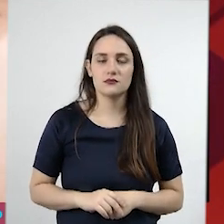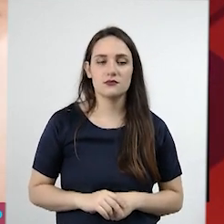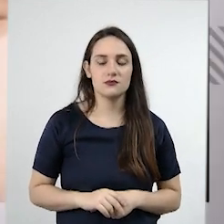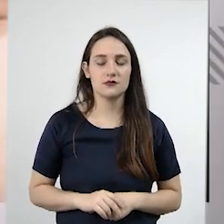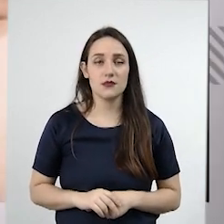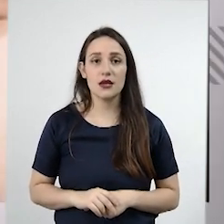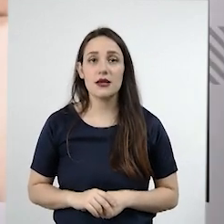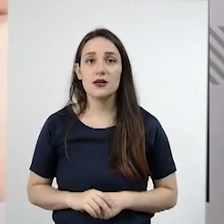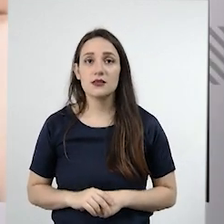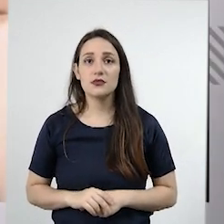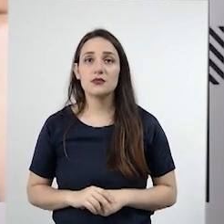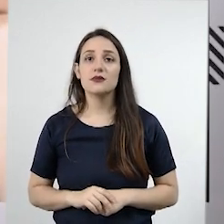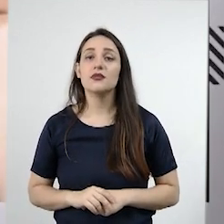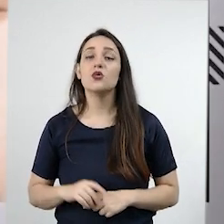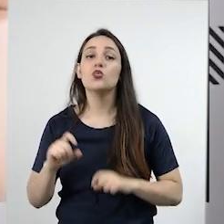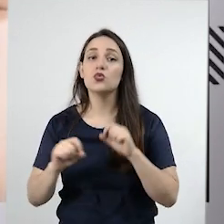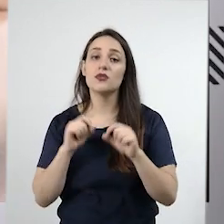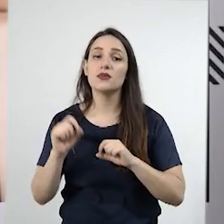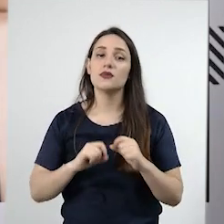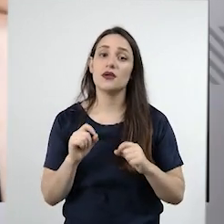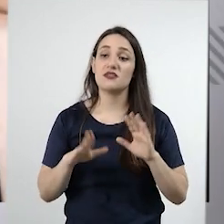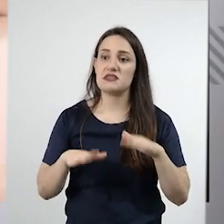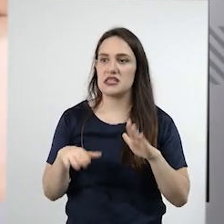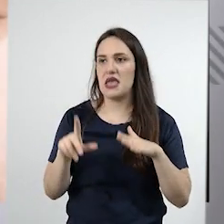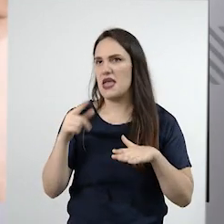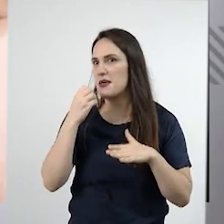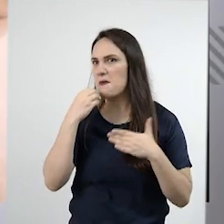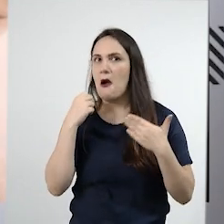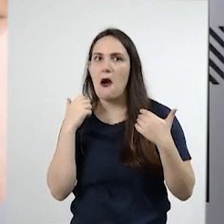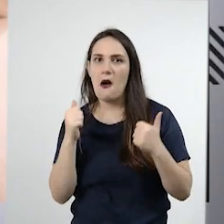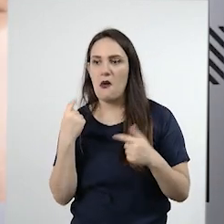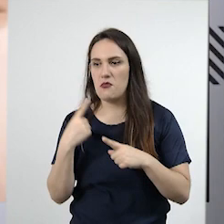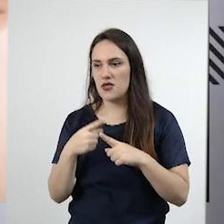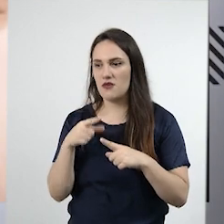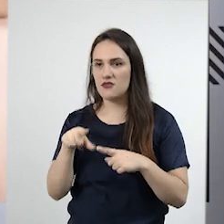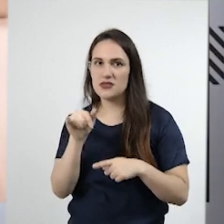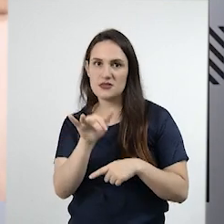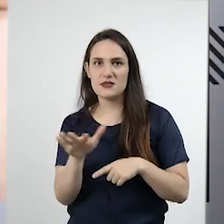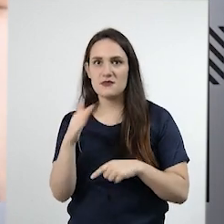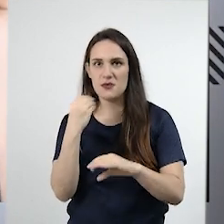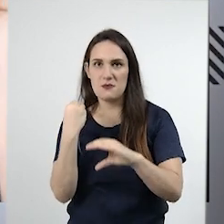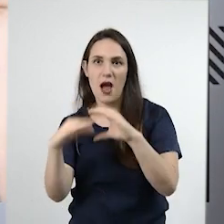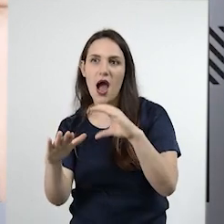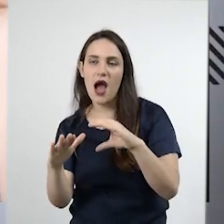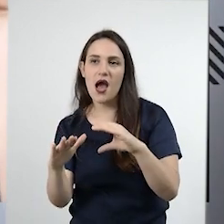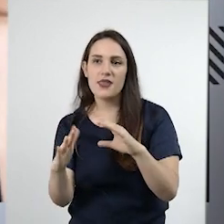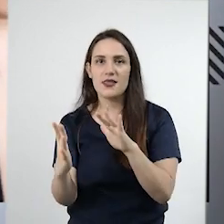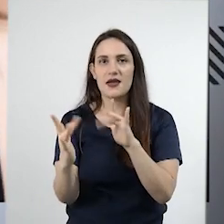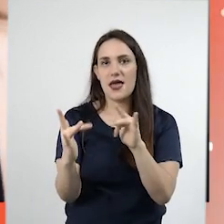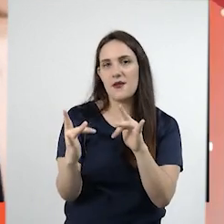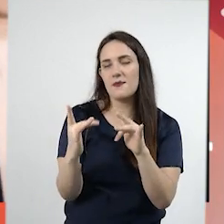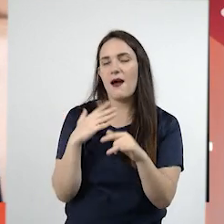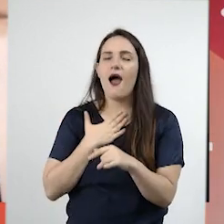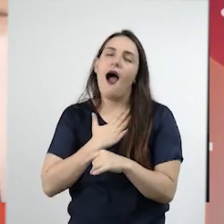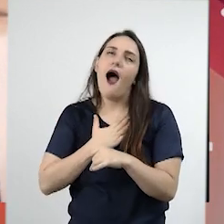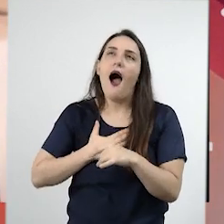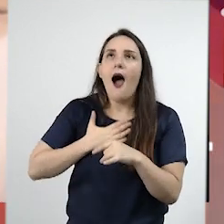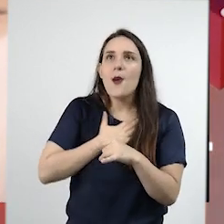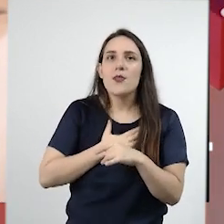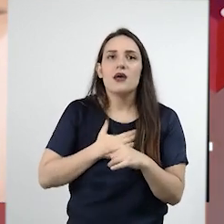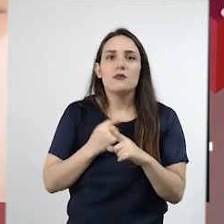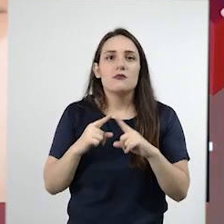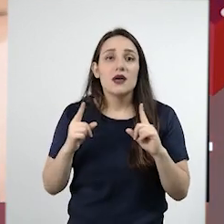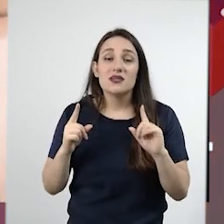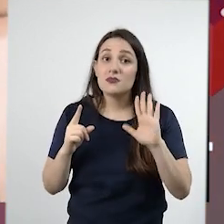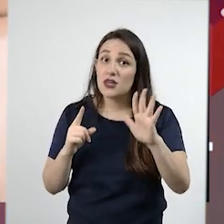curto prazo, né, de um momento que é interessante para o casal, mas eu tenho que pensar a longo prazo tudo